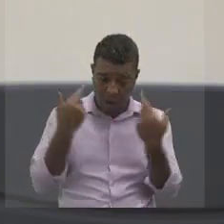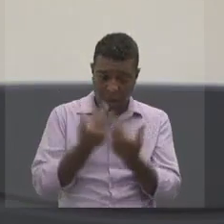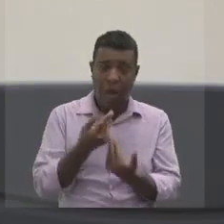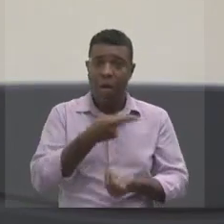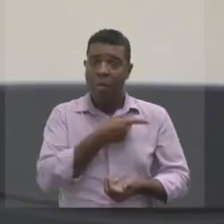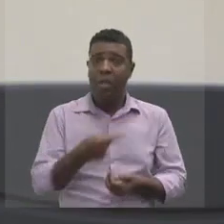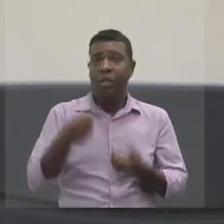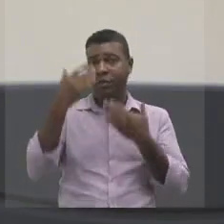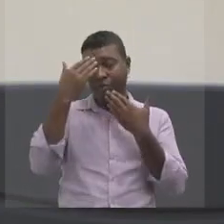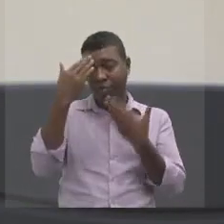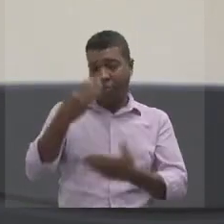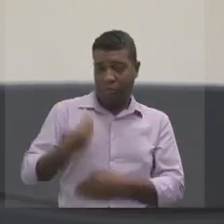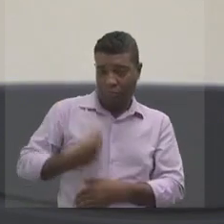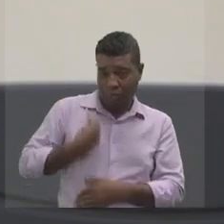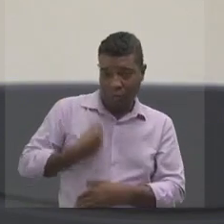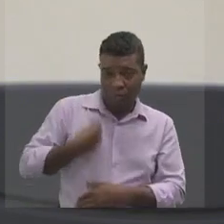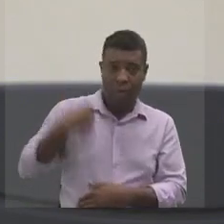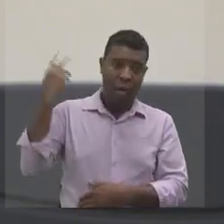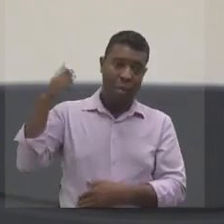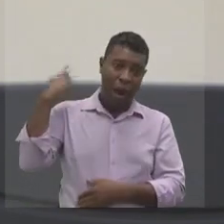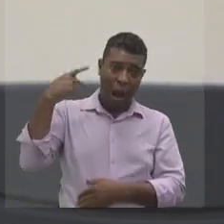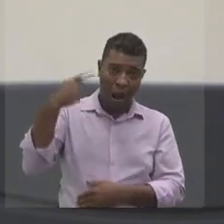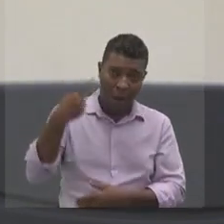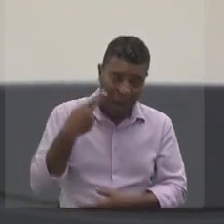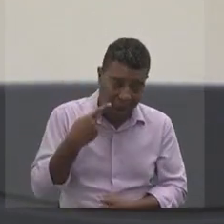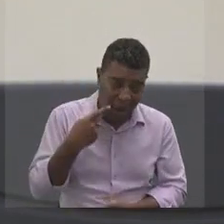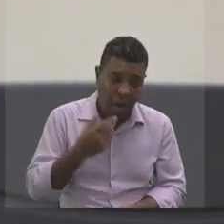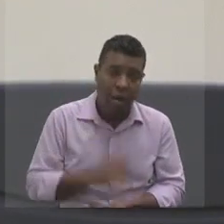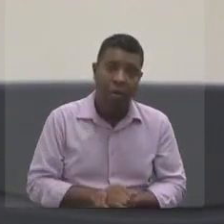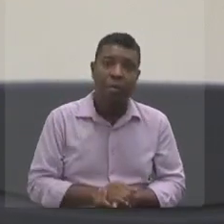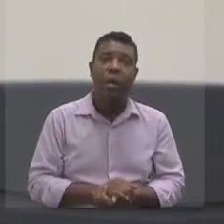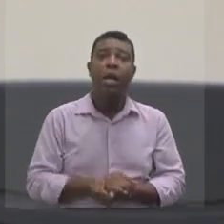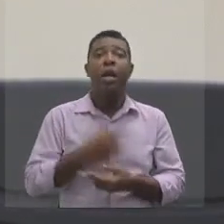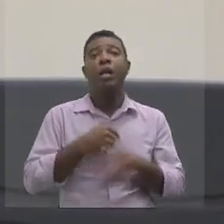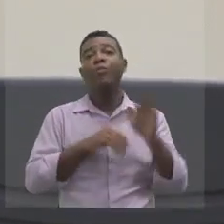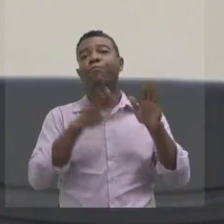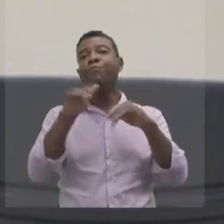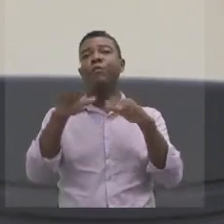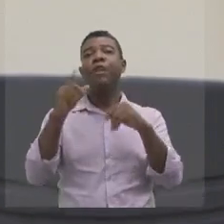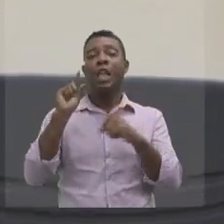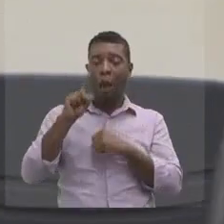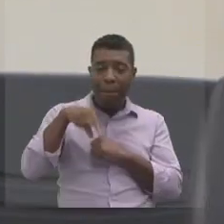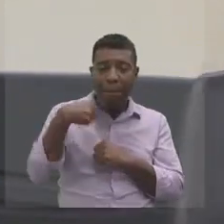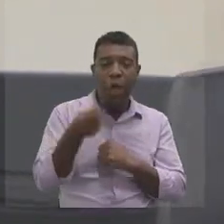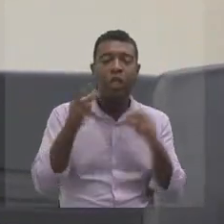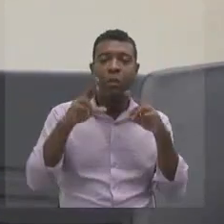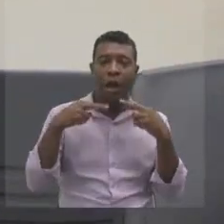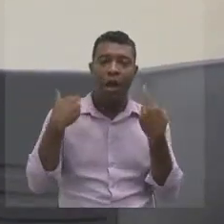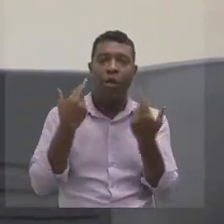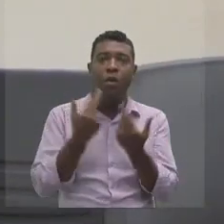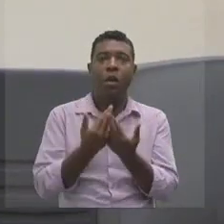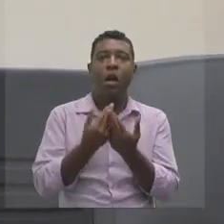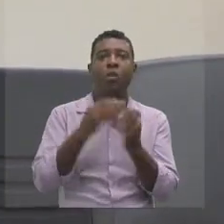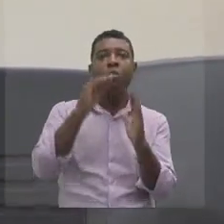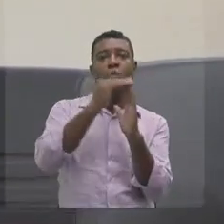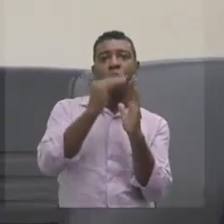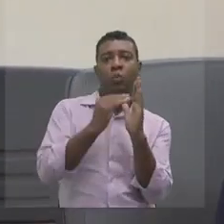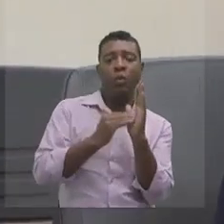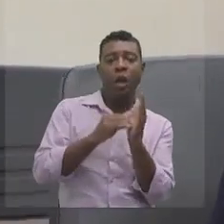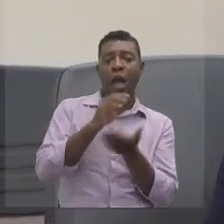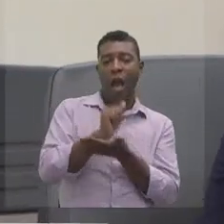a presença parlamentares e convoca a para a próxima reunião determinando determinando a lavratura data